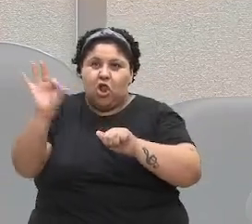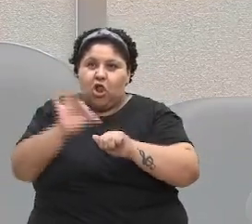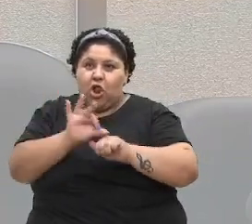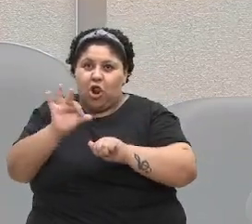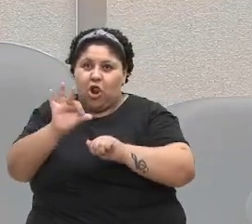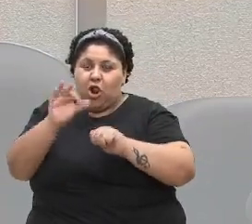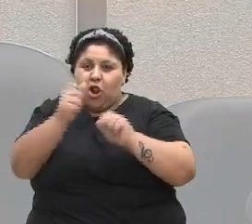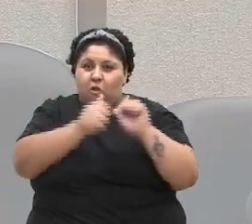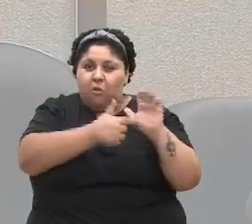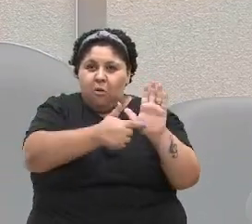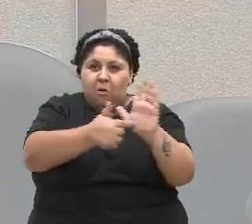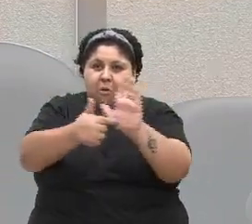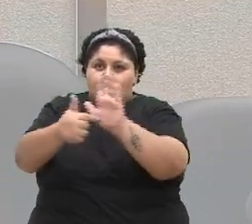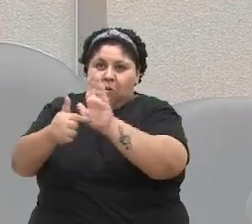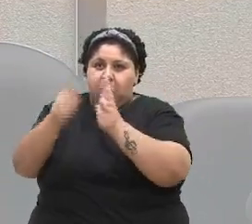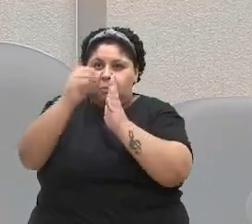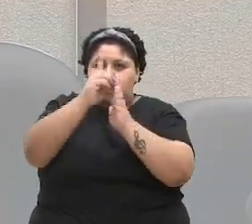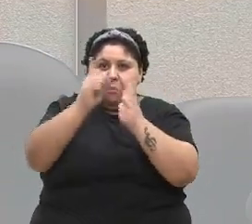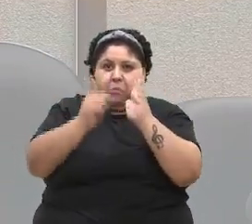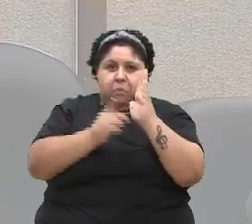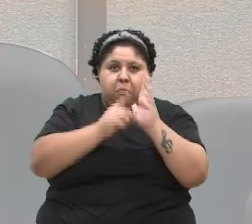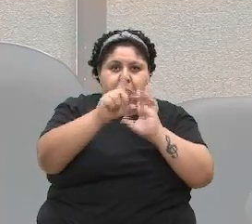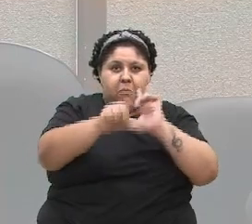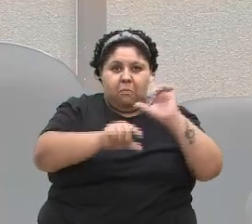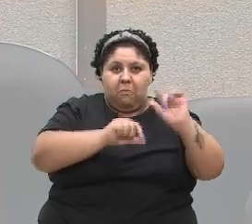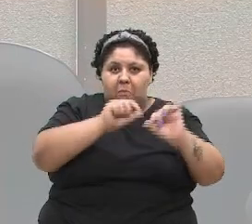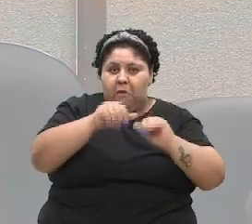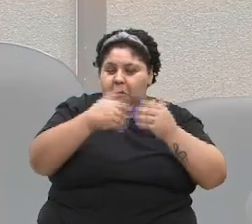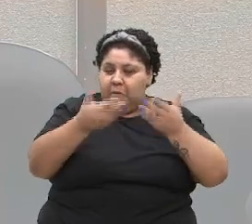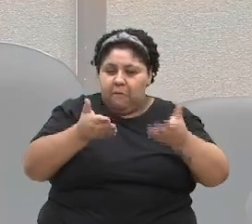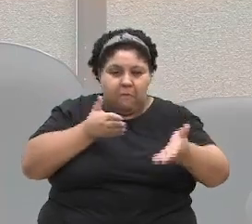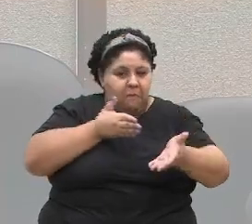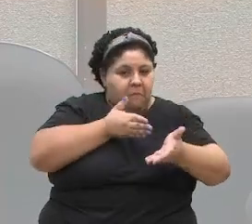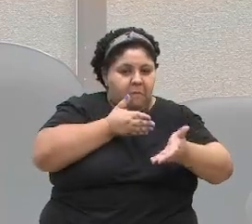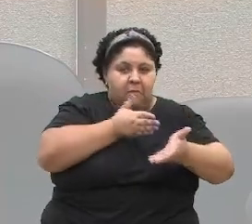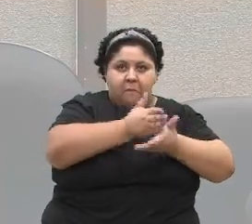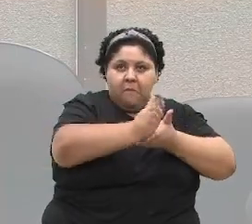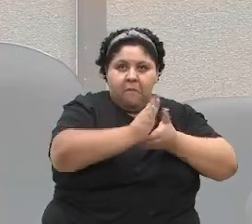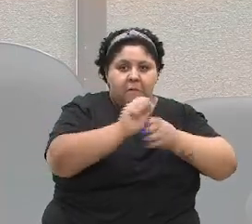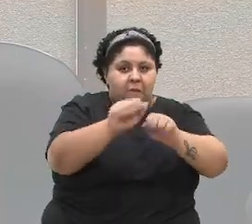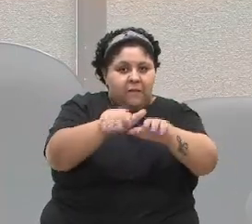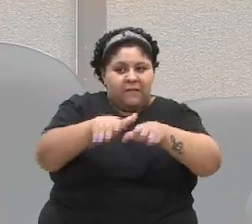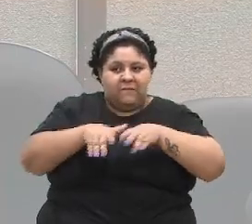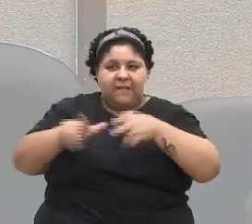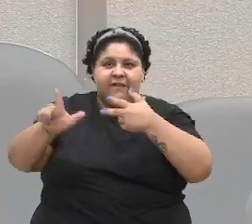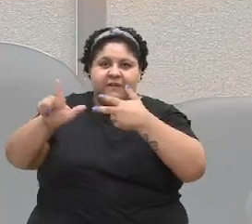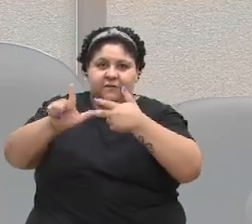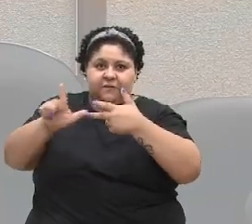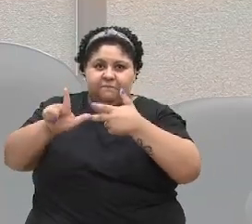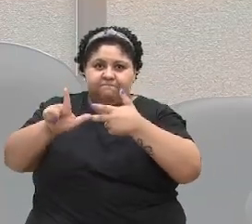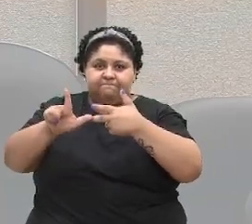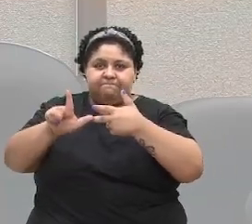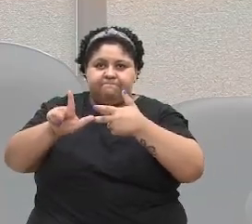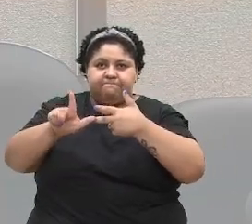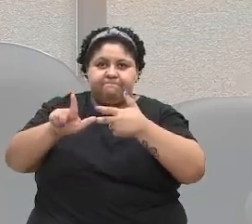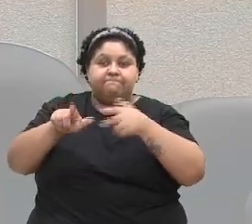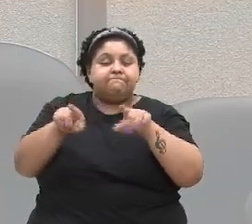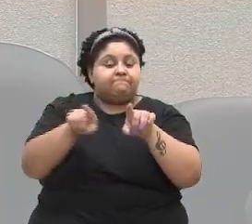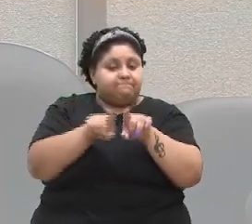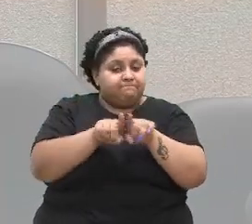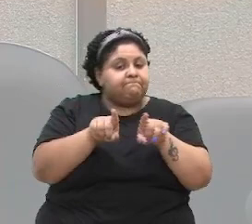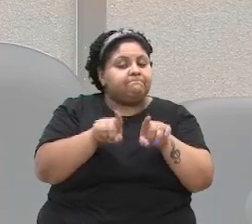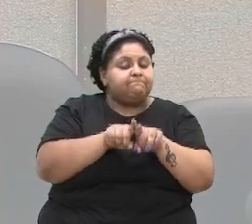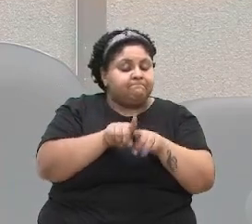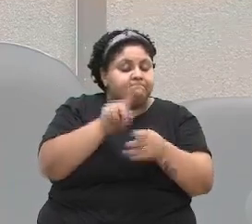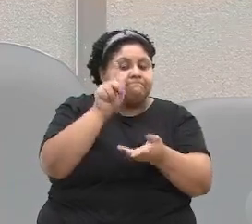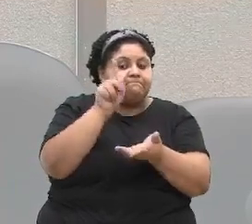decretos alternativos, caso a medida não fosse aprovada pela Assembleia Legislativa. Considerando que, de